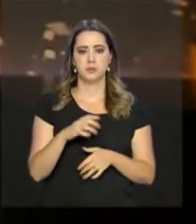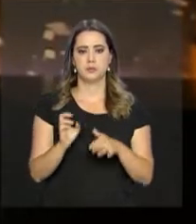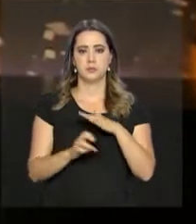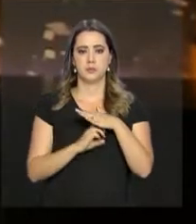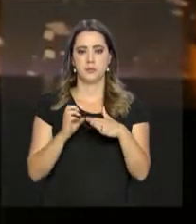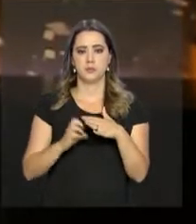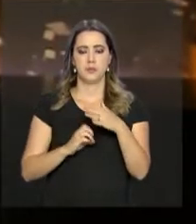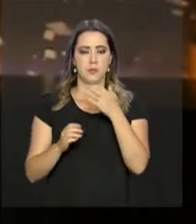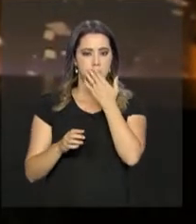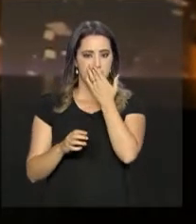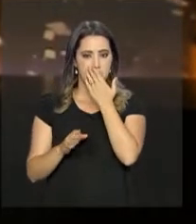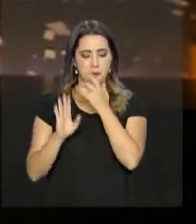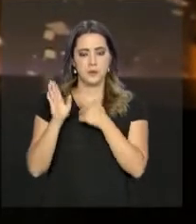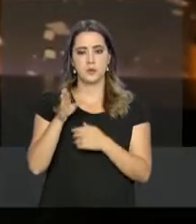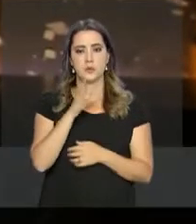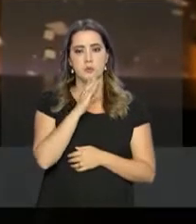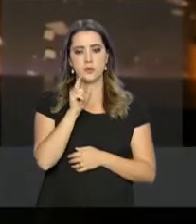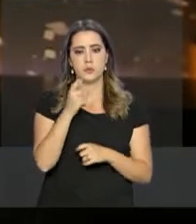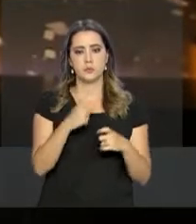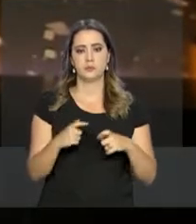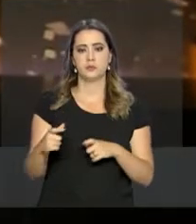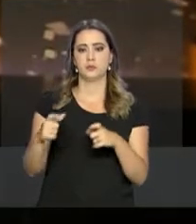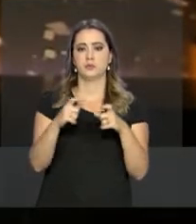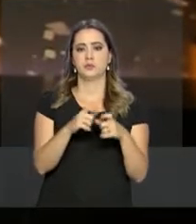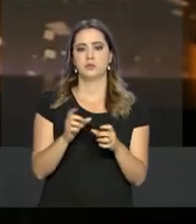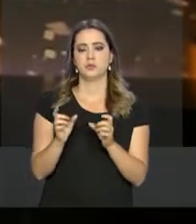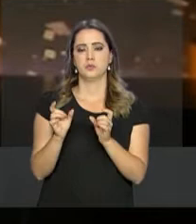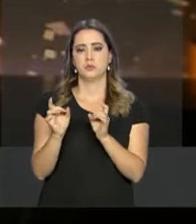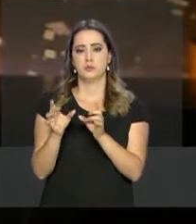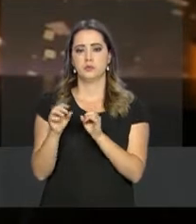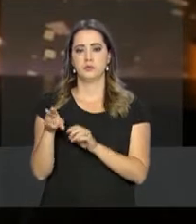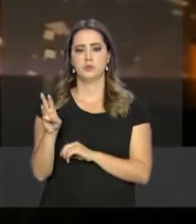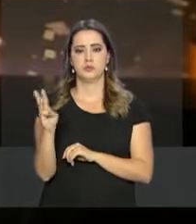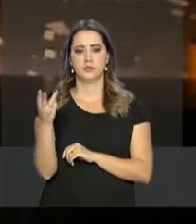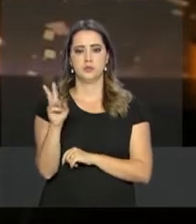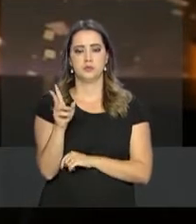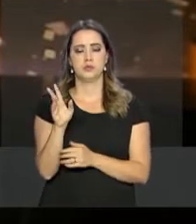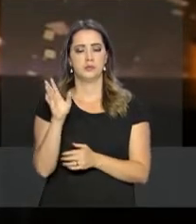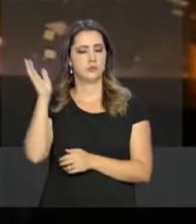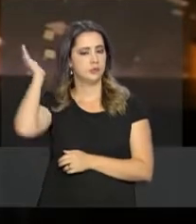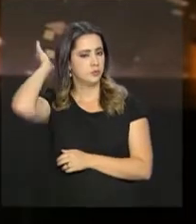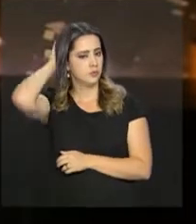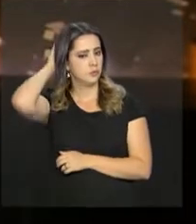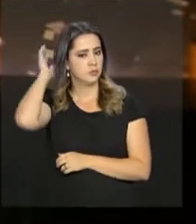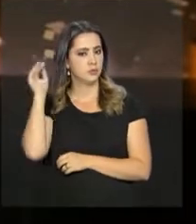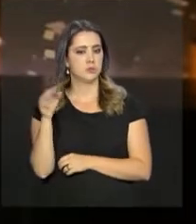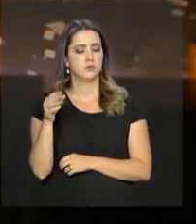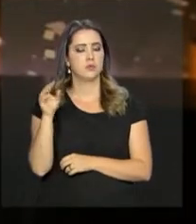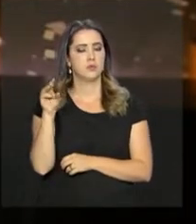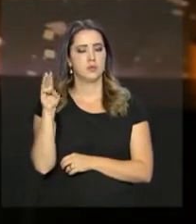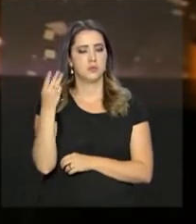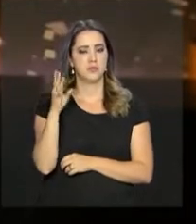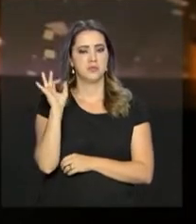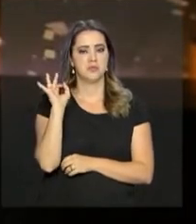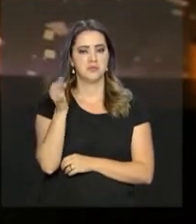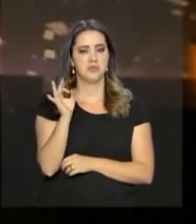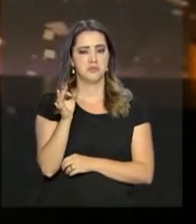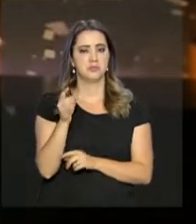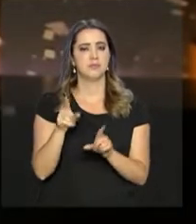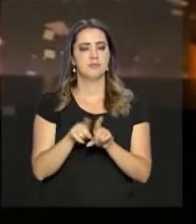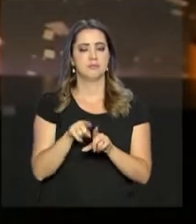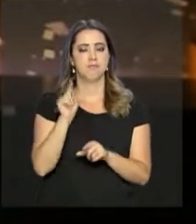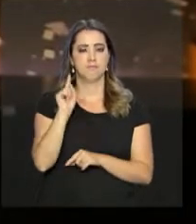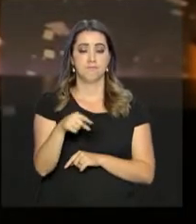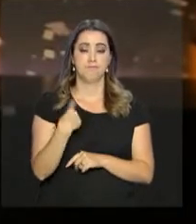já conhece a região ela fornece por maranhão fornece para o pará e no maranhão vem tendo um desempenho excepcional eu espero que